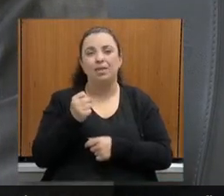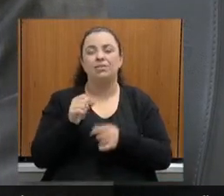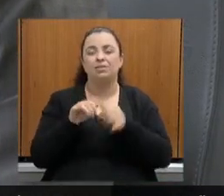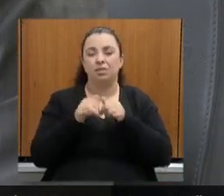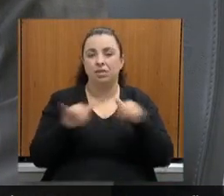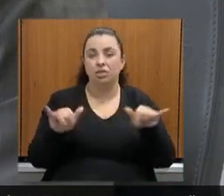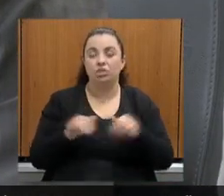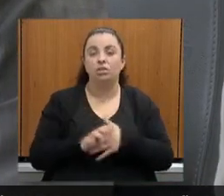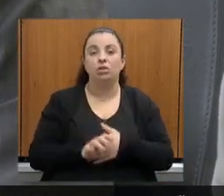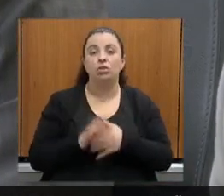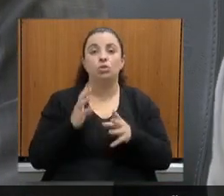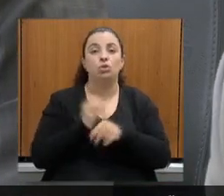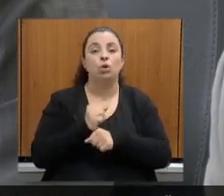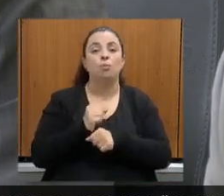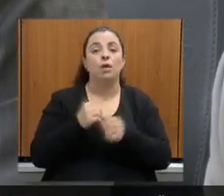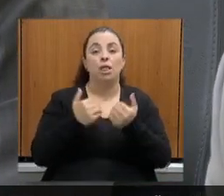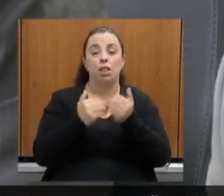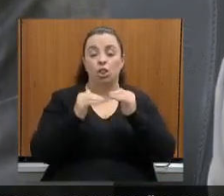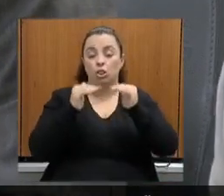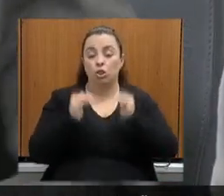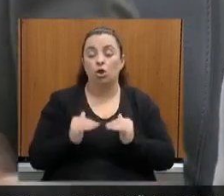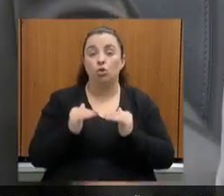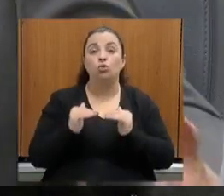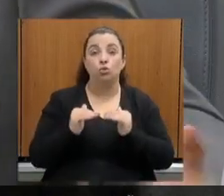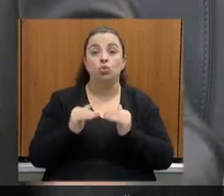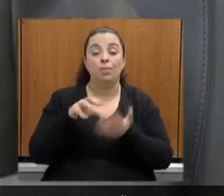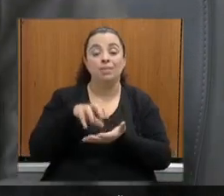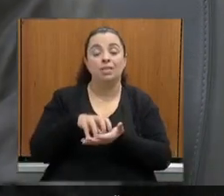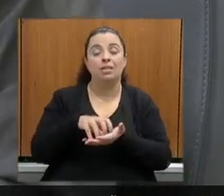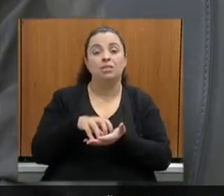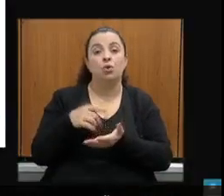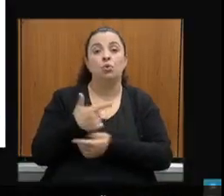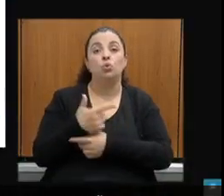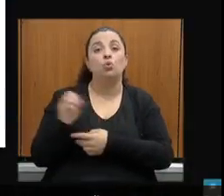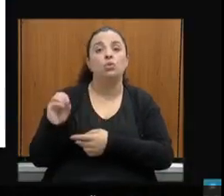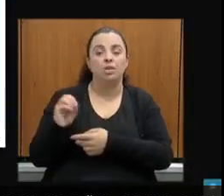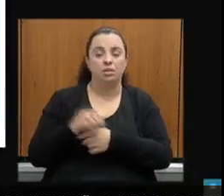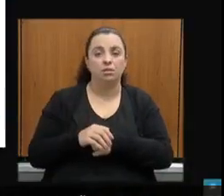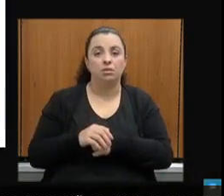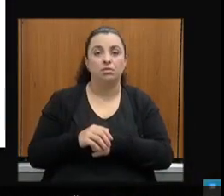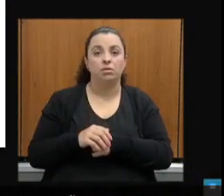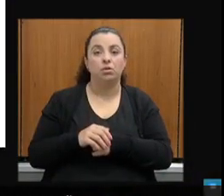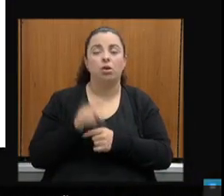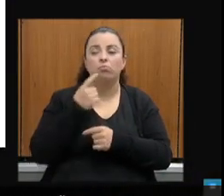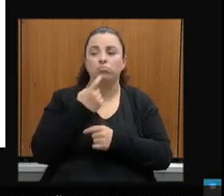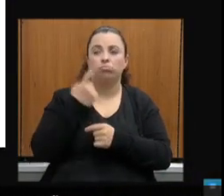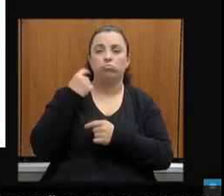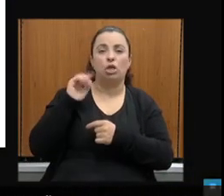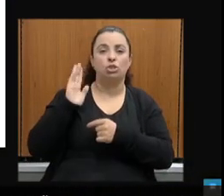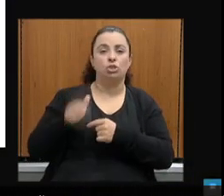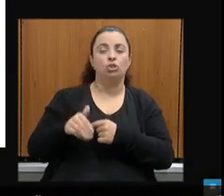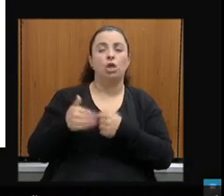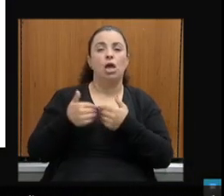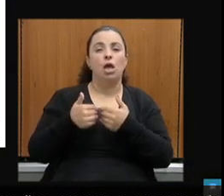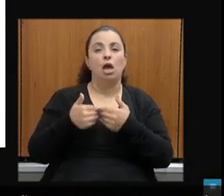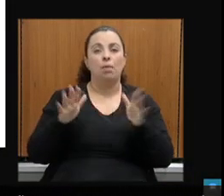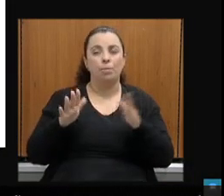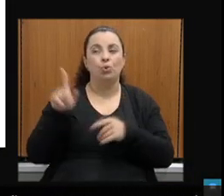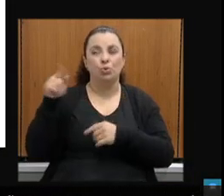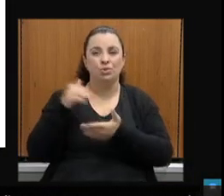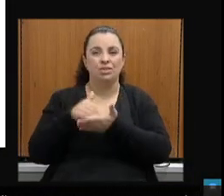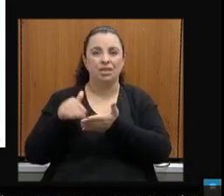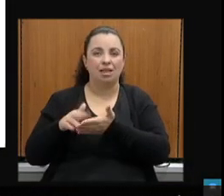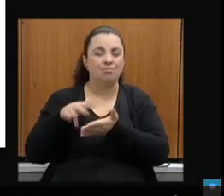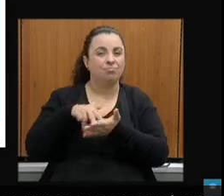substações na área de concessão da Cemig a gente acabou de entregar né secretário esteve presente na